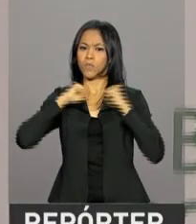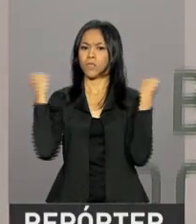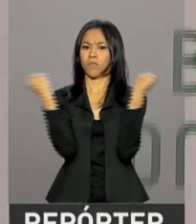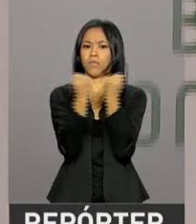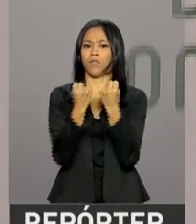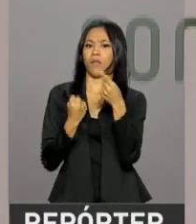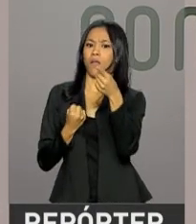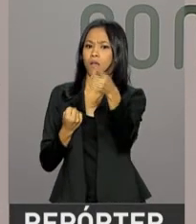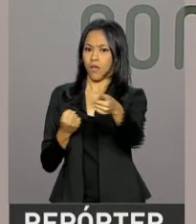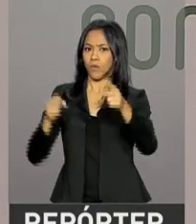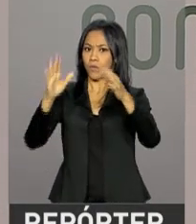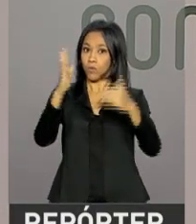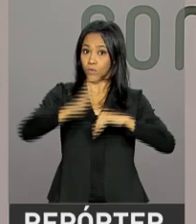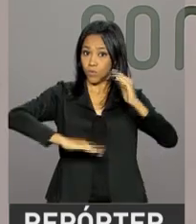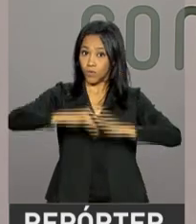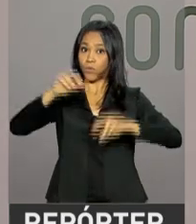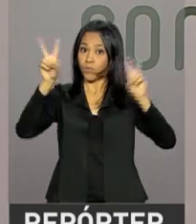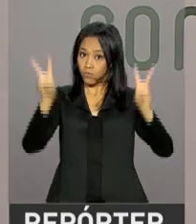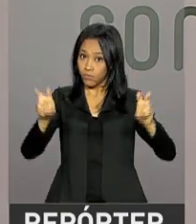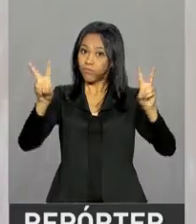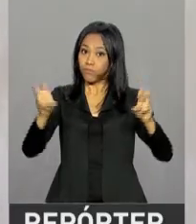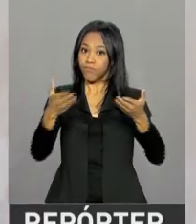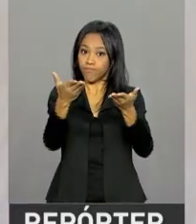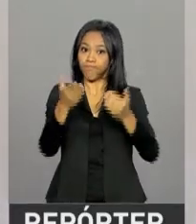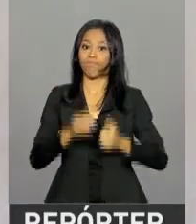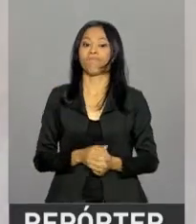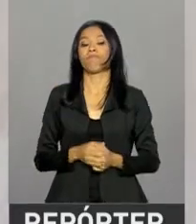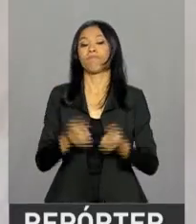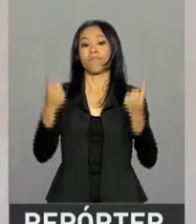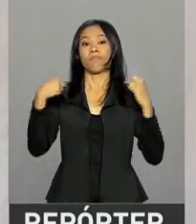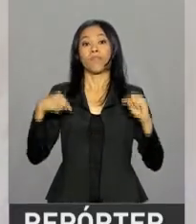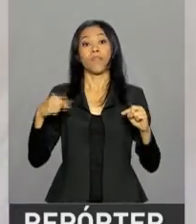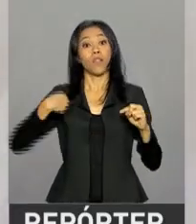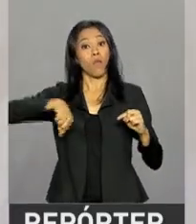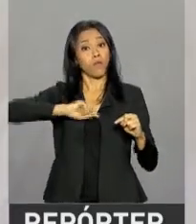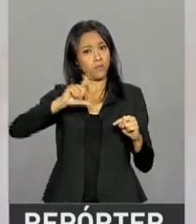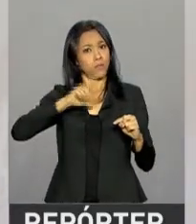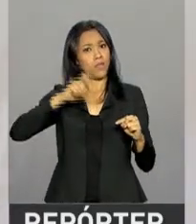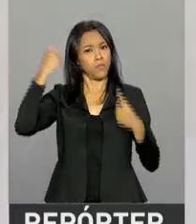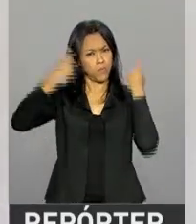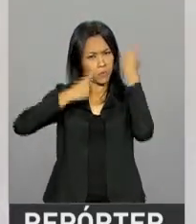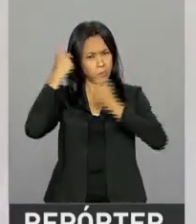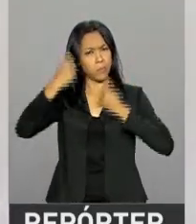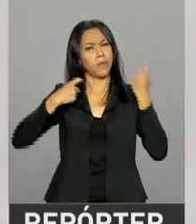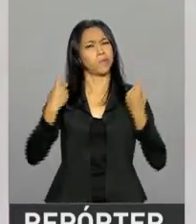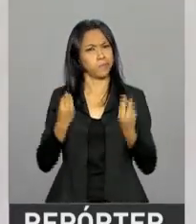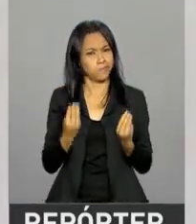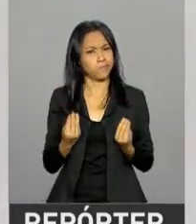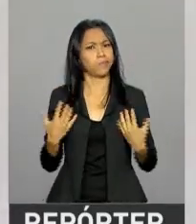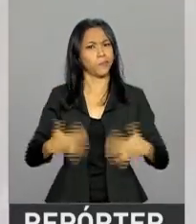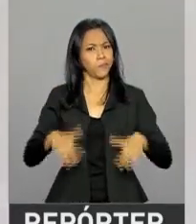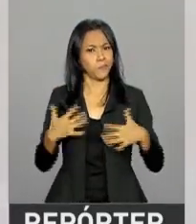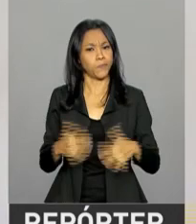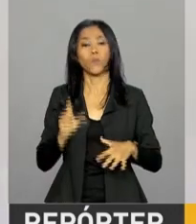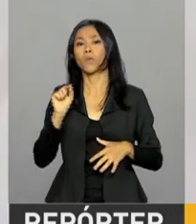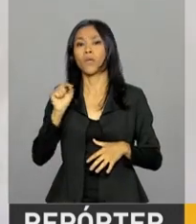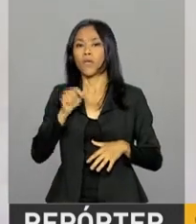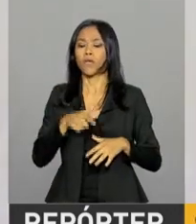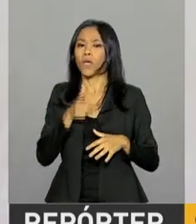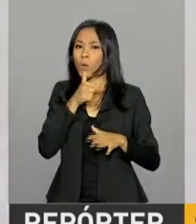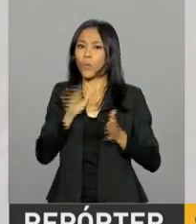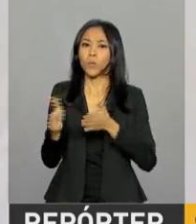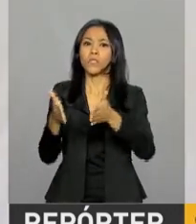hidrográficas com foco em rios urbanos a gente tem se preocupado muito e com razão um os rios as